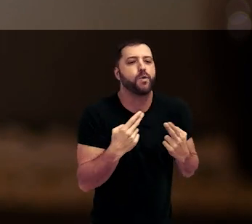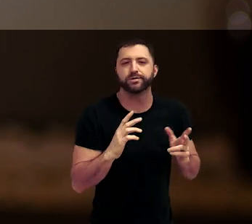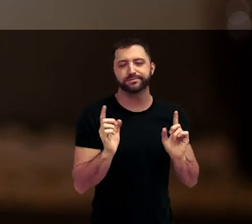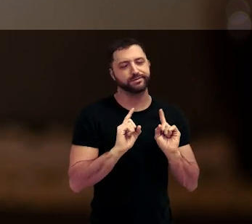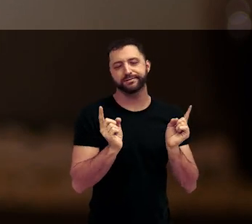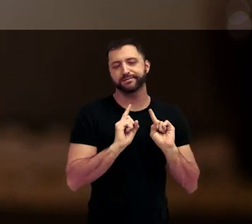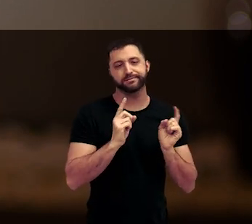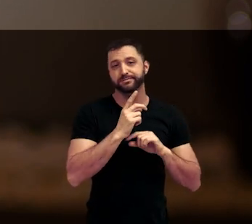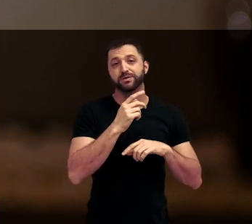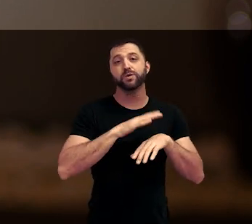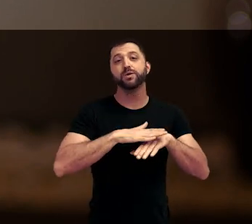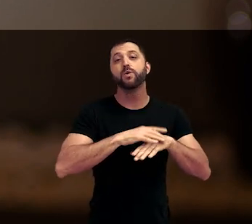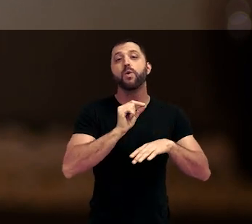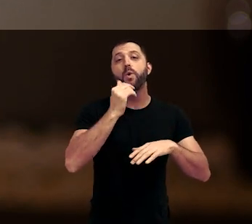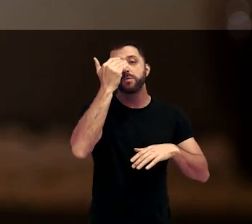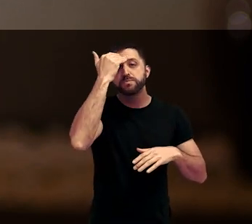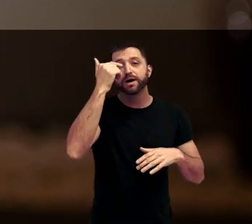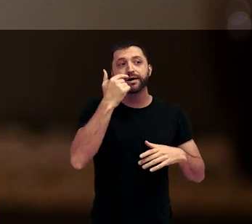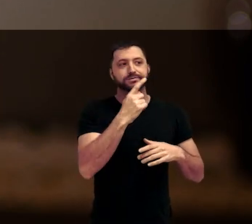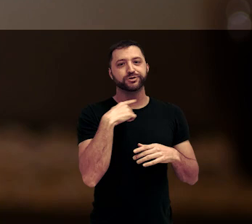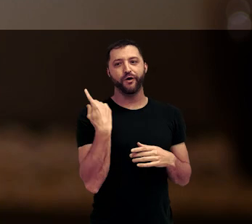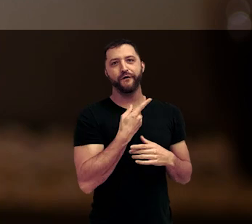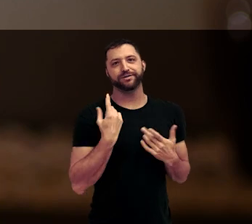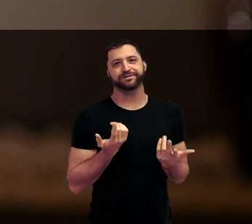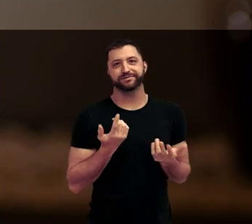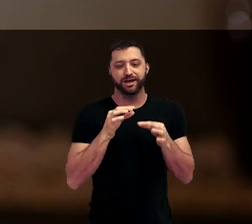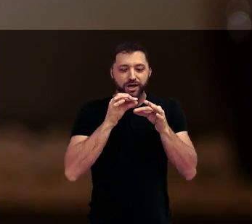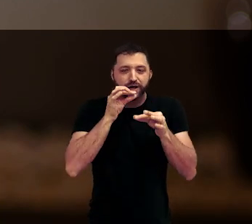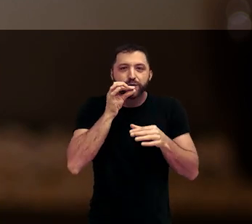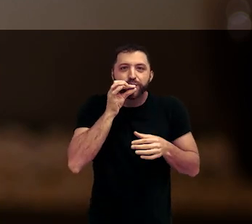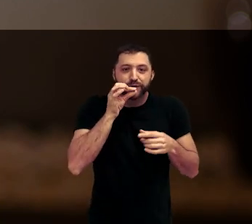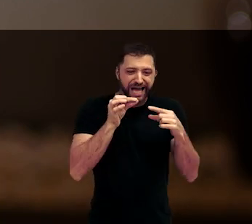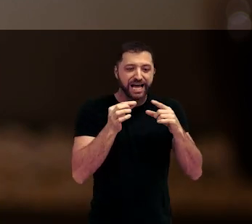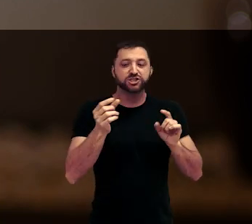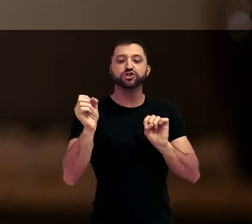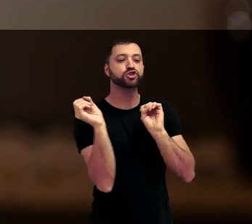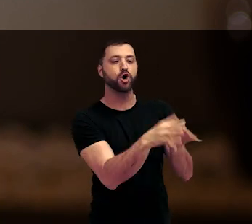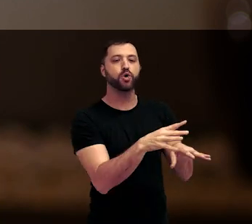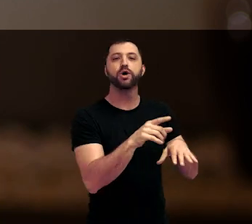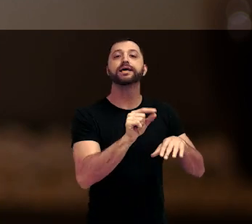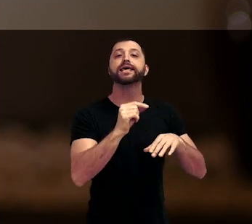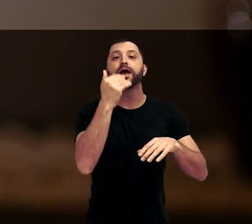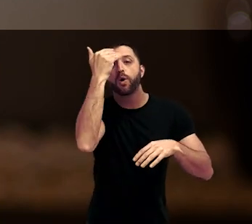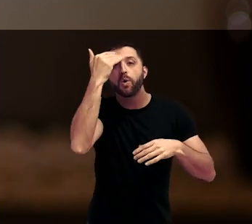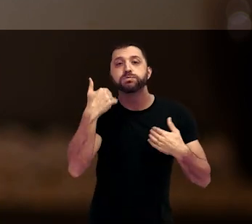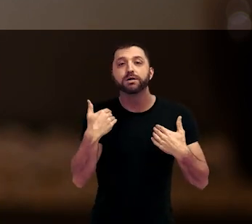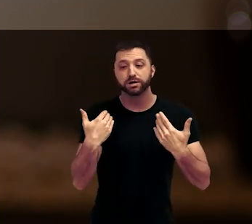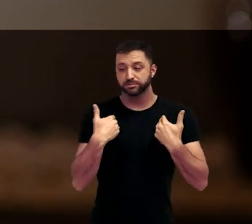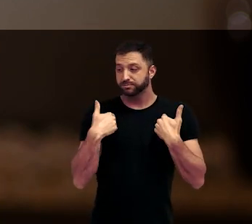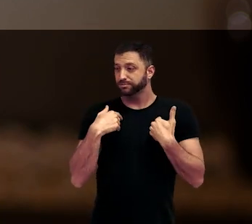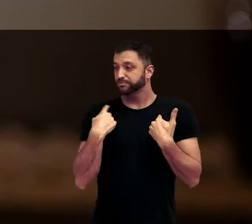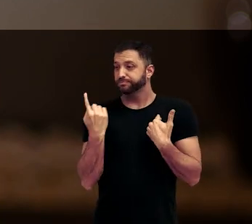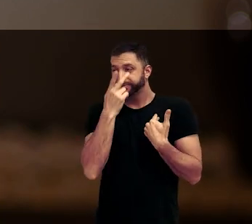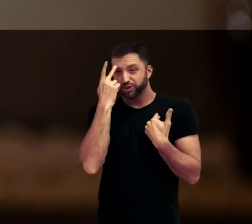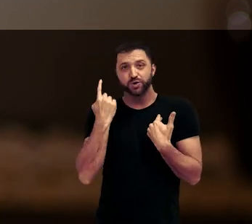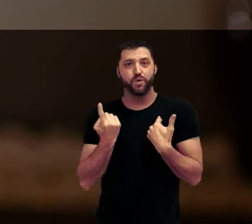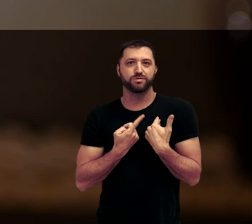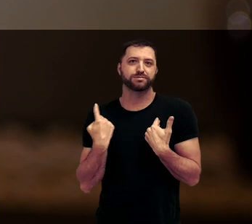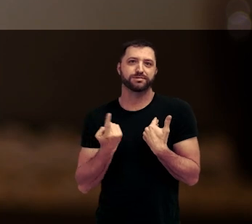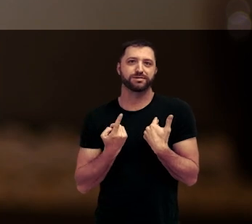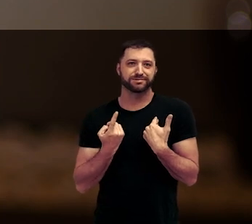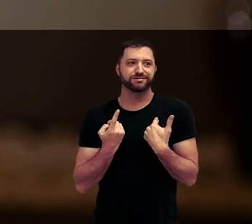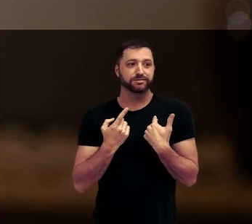é o canudinho. O problema é quem usa esse plástico e esse canudinho de uma forma incorreta. Se